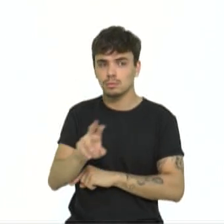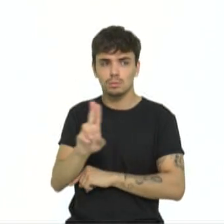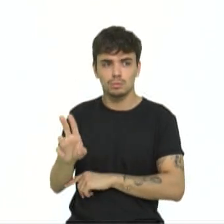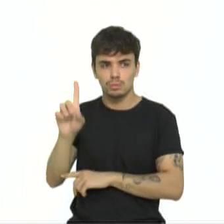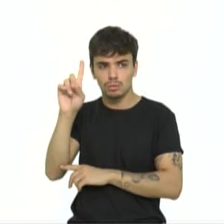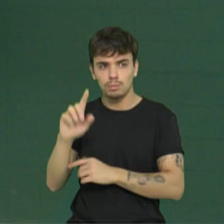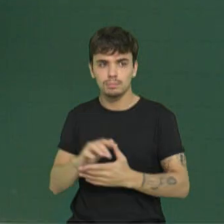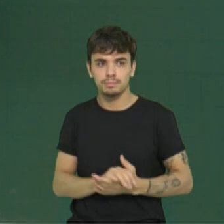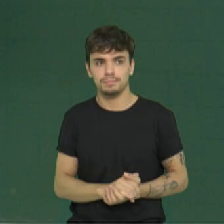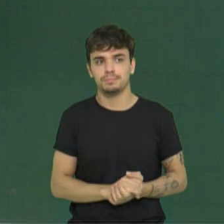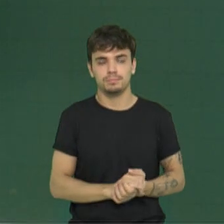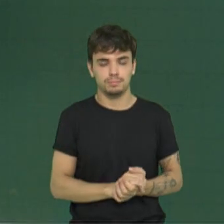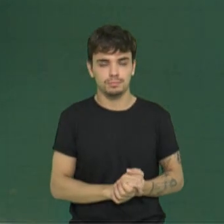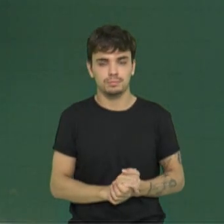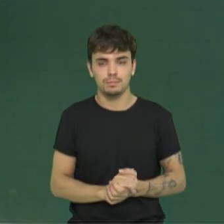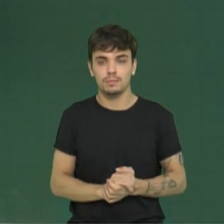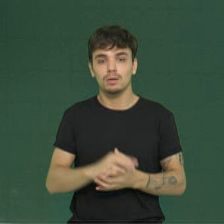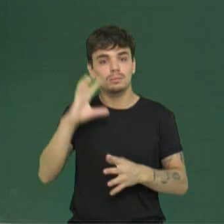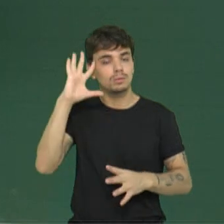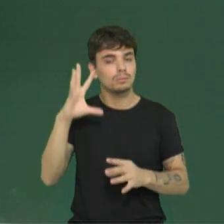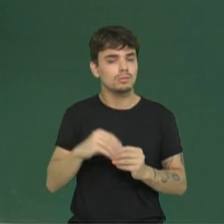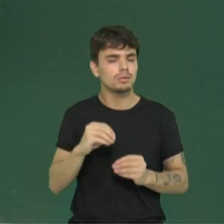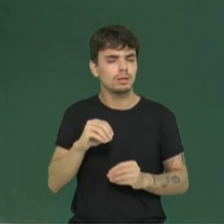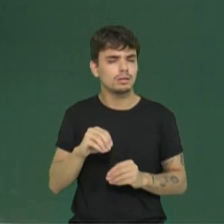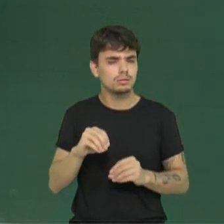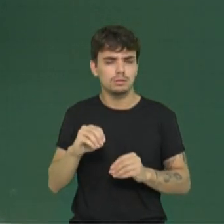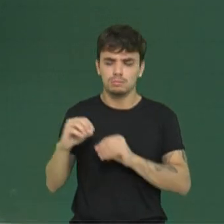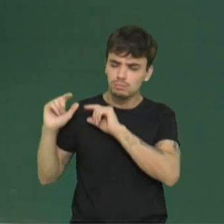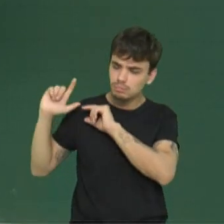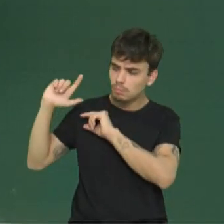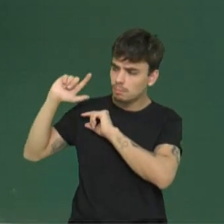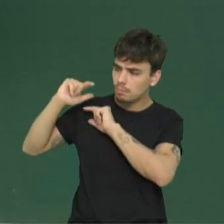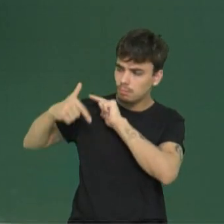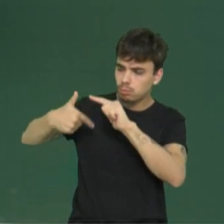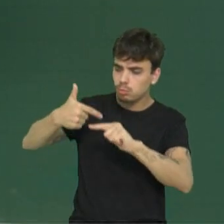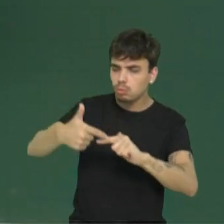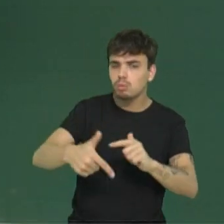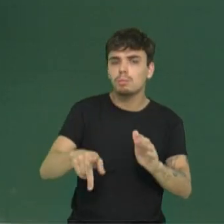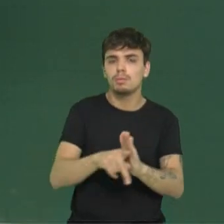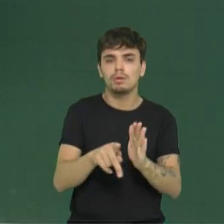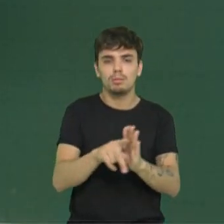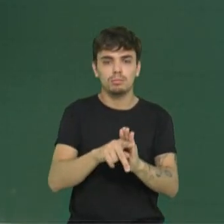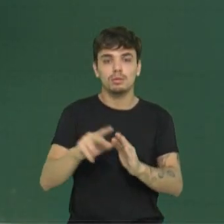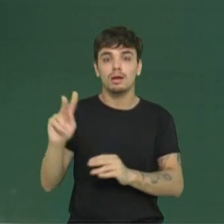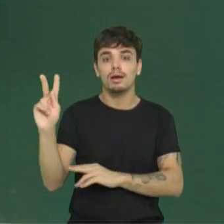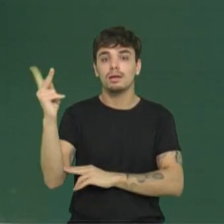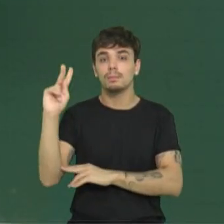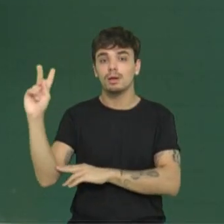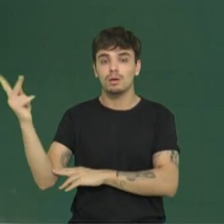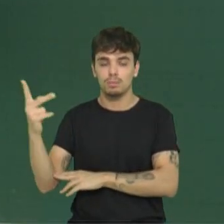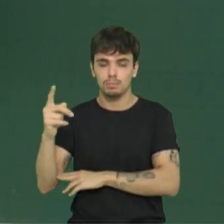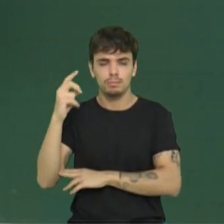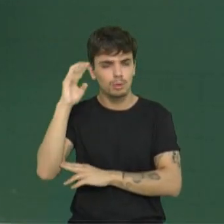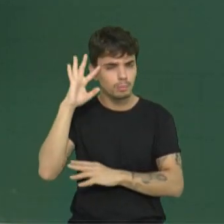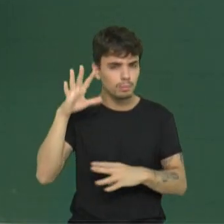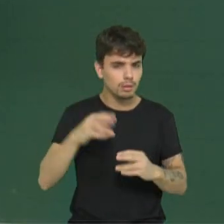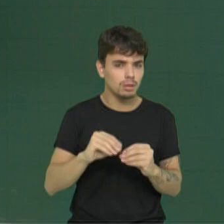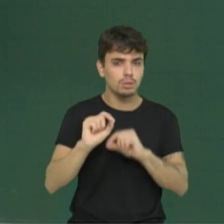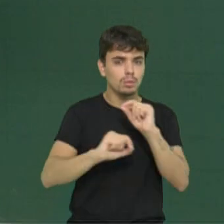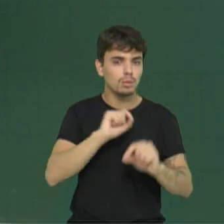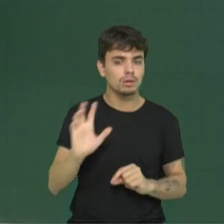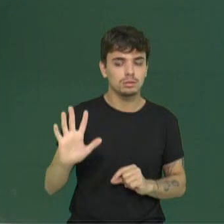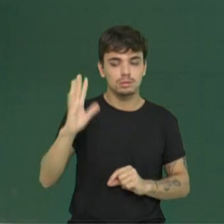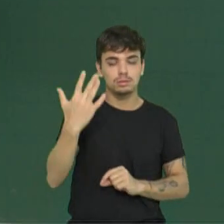music. Então, para a gente poder entender esse movimento hip hop, a gente tem que entender algo que aconteceu antes